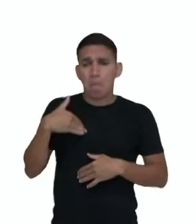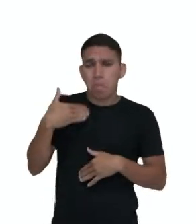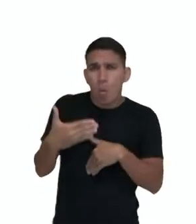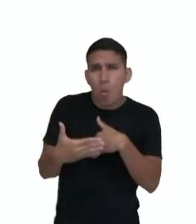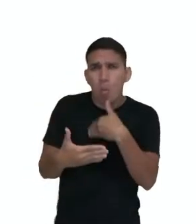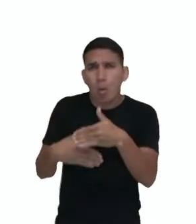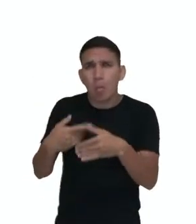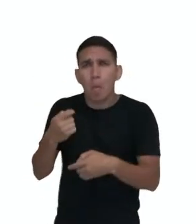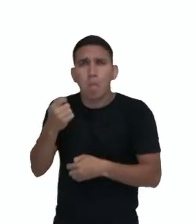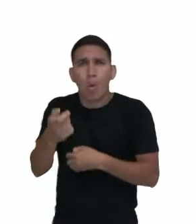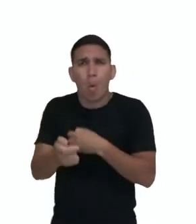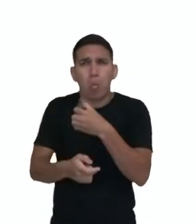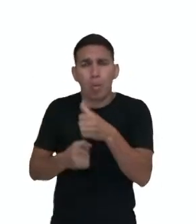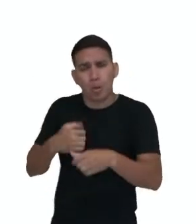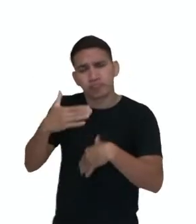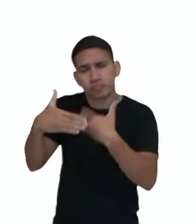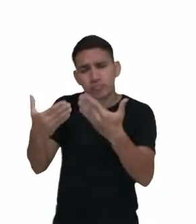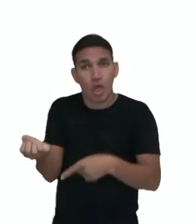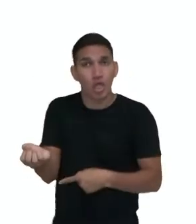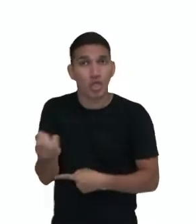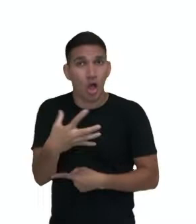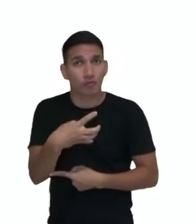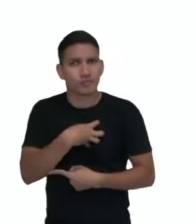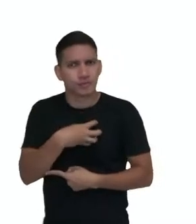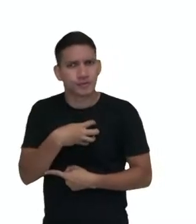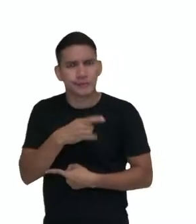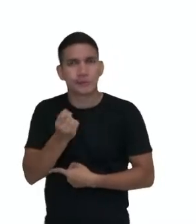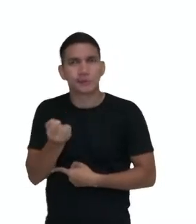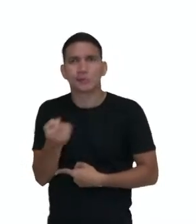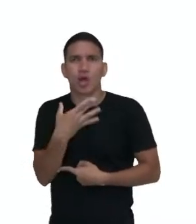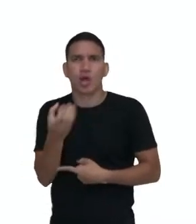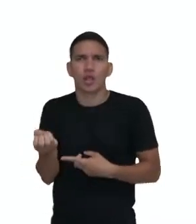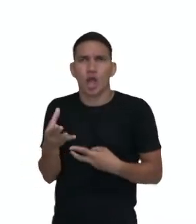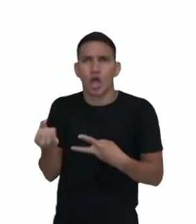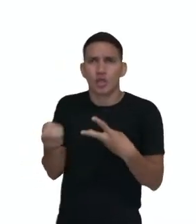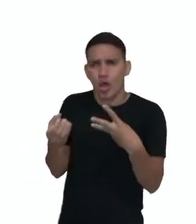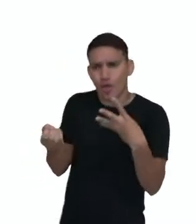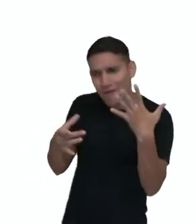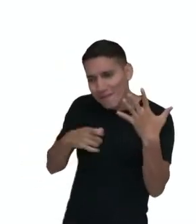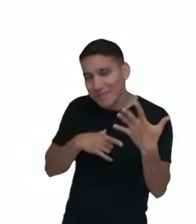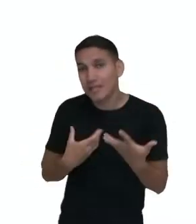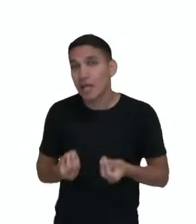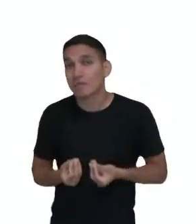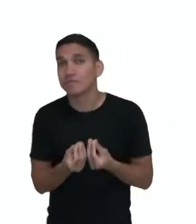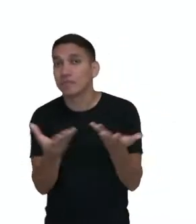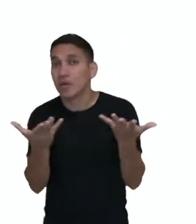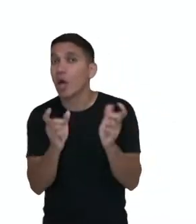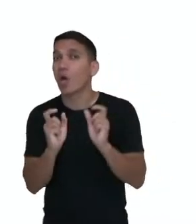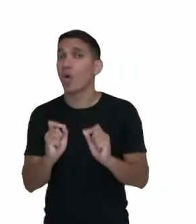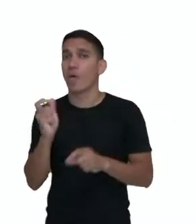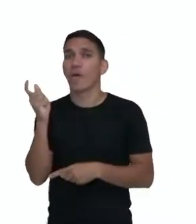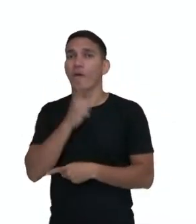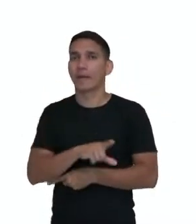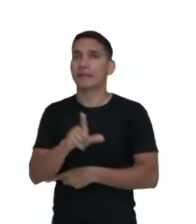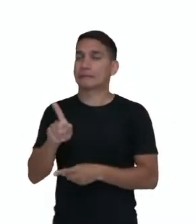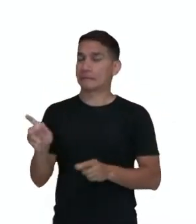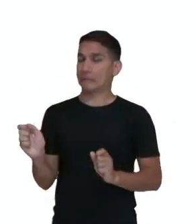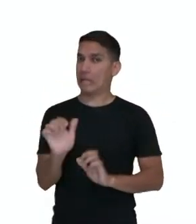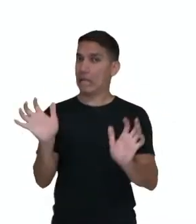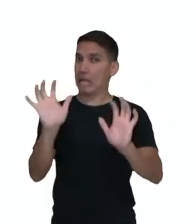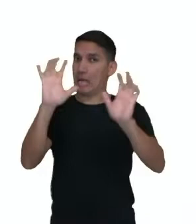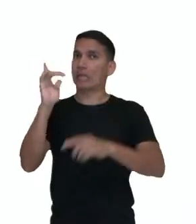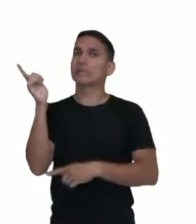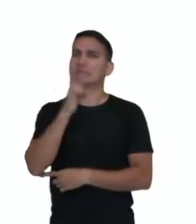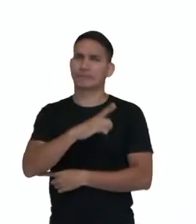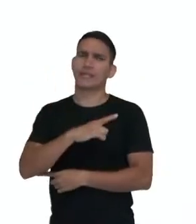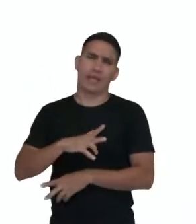geração de realidade virtual vai ganhando forma. Os dispositivos disponíveis ainda são caros, claro, né,